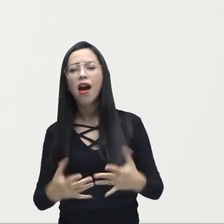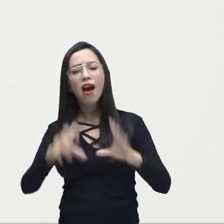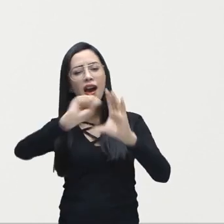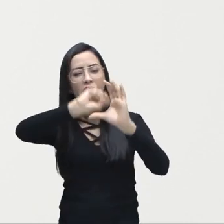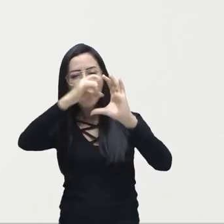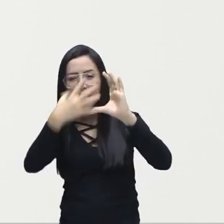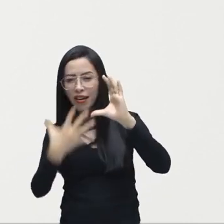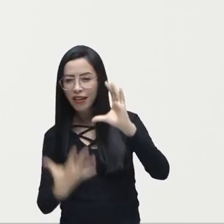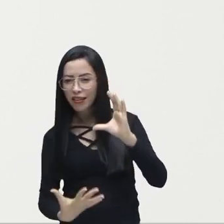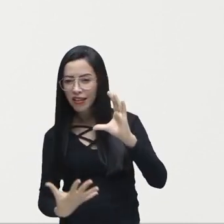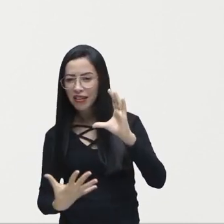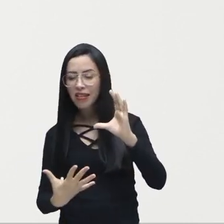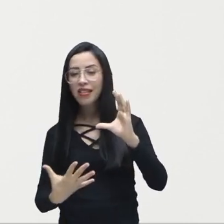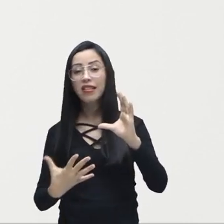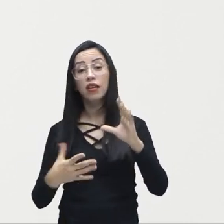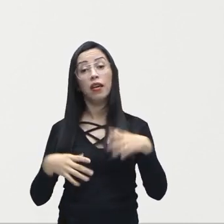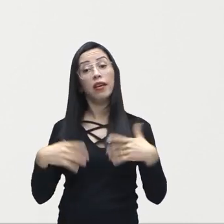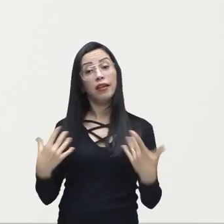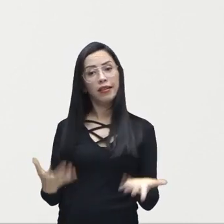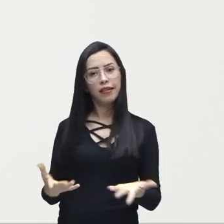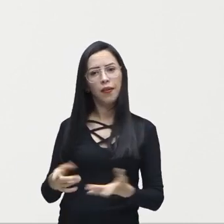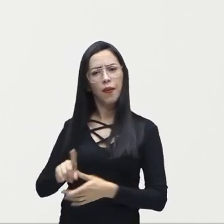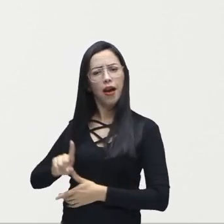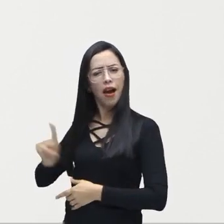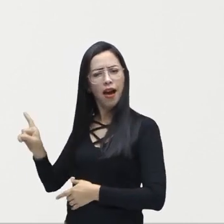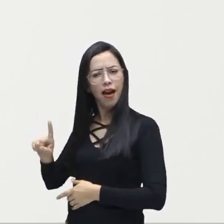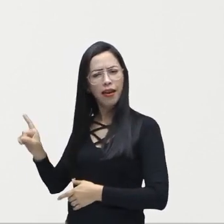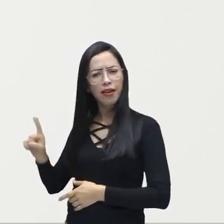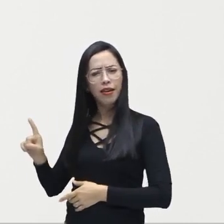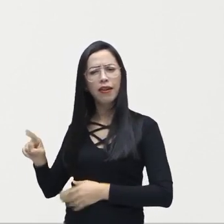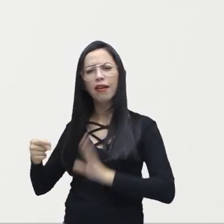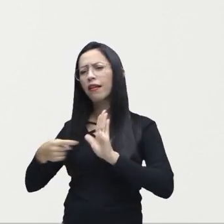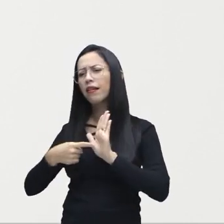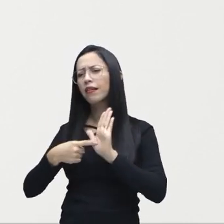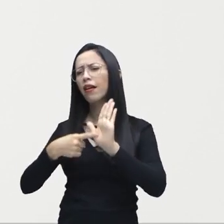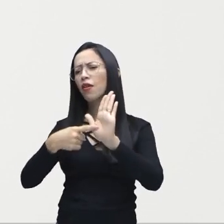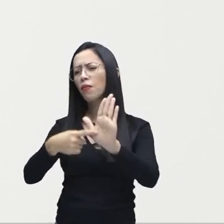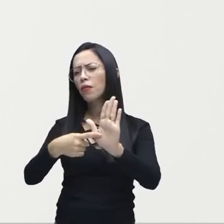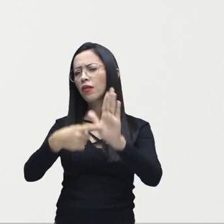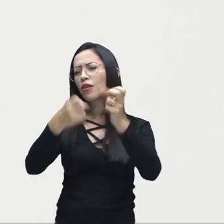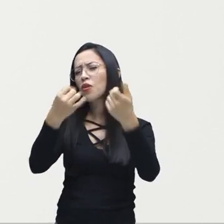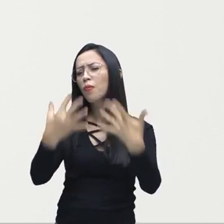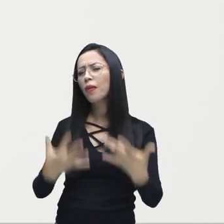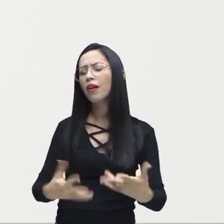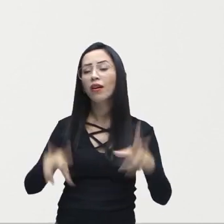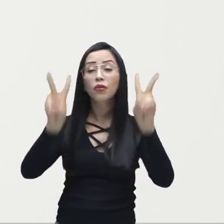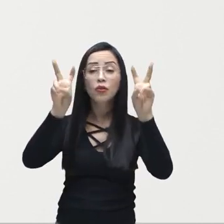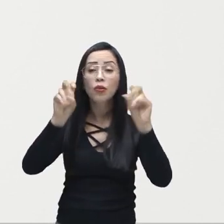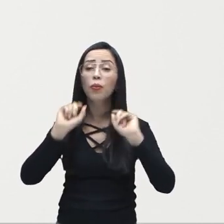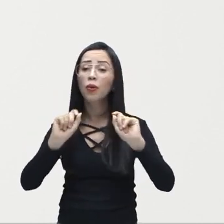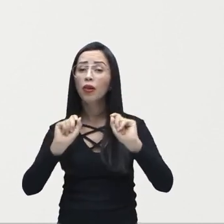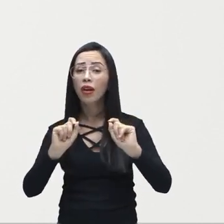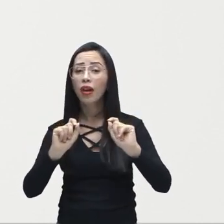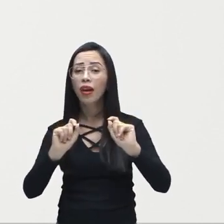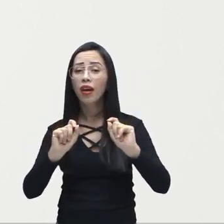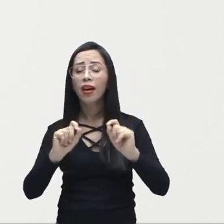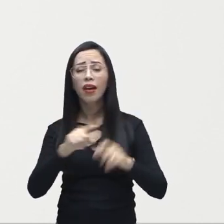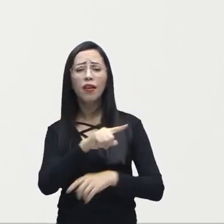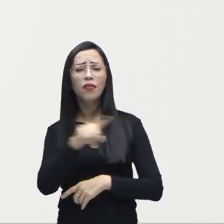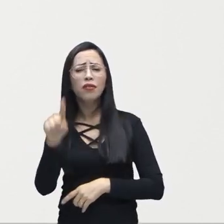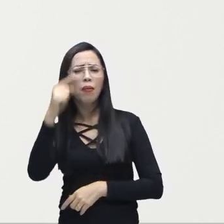Nesse caso aqui, o que nós temos enquanto informação principal? Se eu perguntar, esse texto fala de quê? Vocês vão